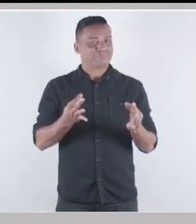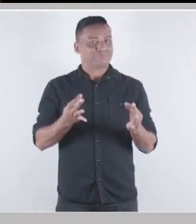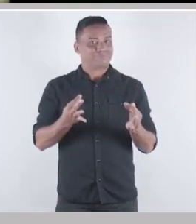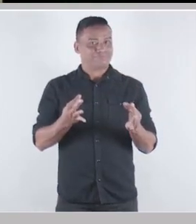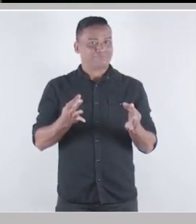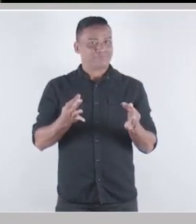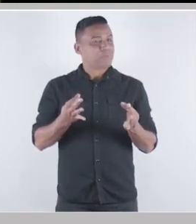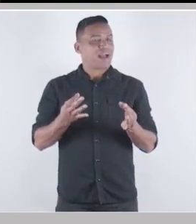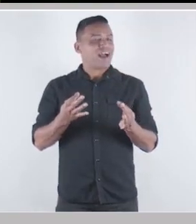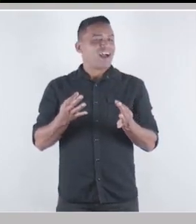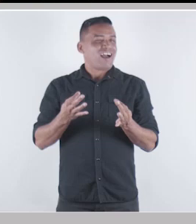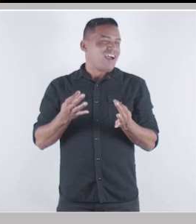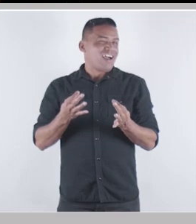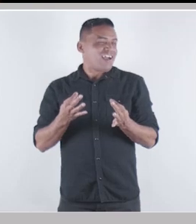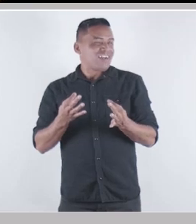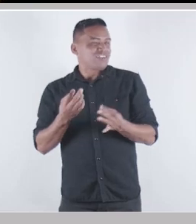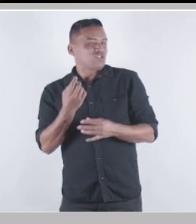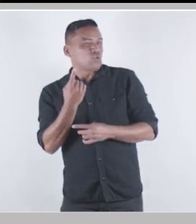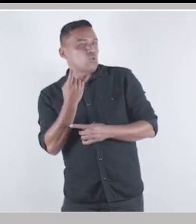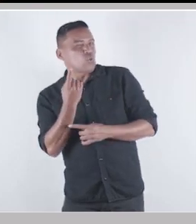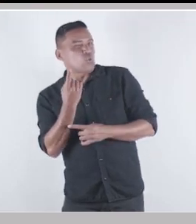mais monocromática, assim,